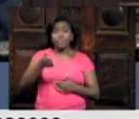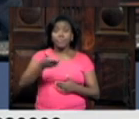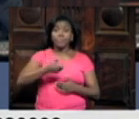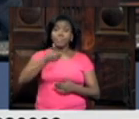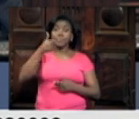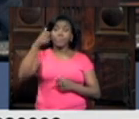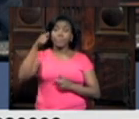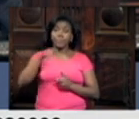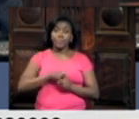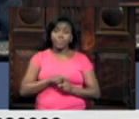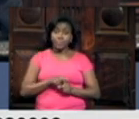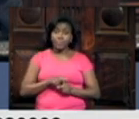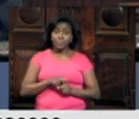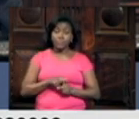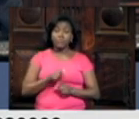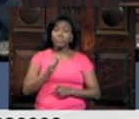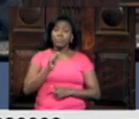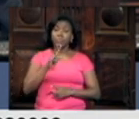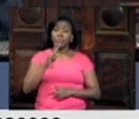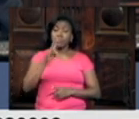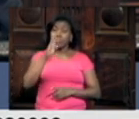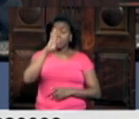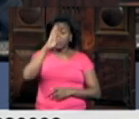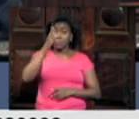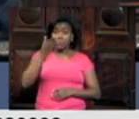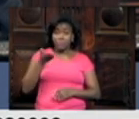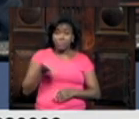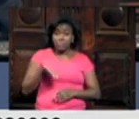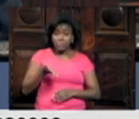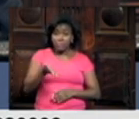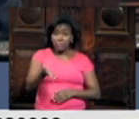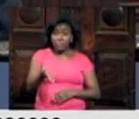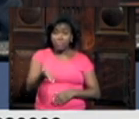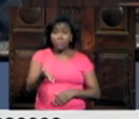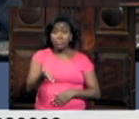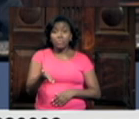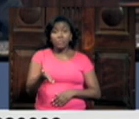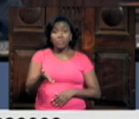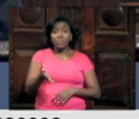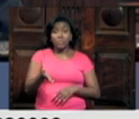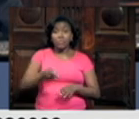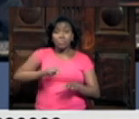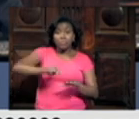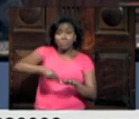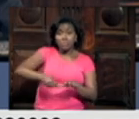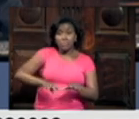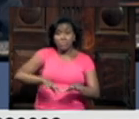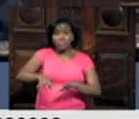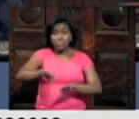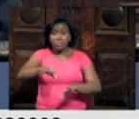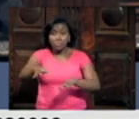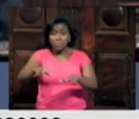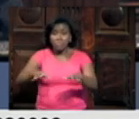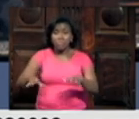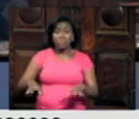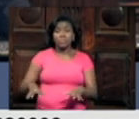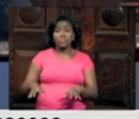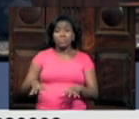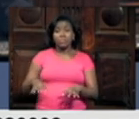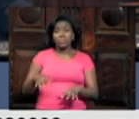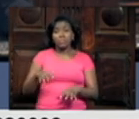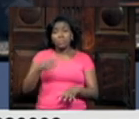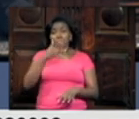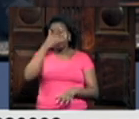mês, que a nossa avenida principal, infelizmente, está toda esburacada e maltratando os moradores